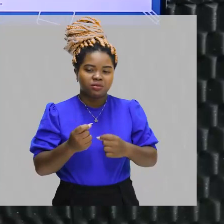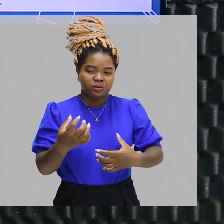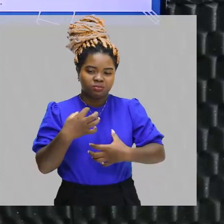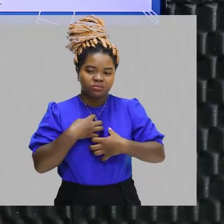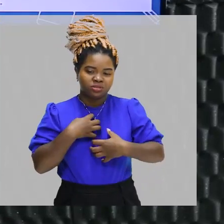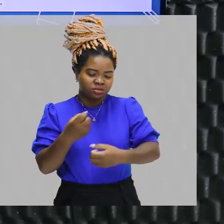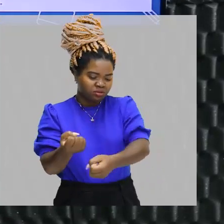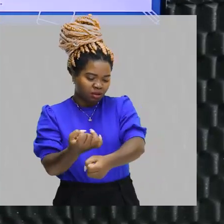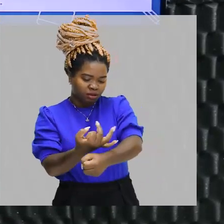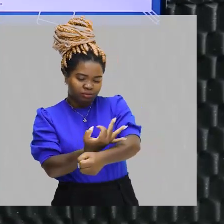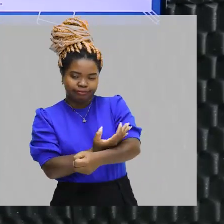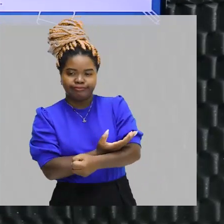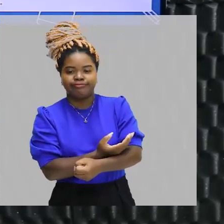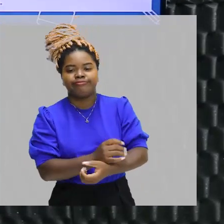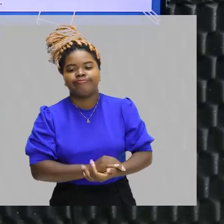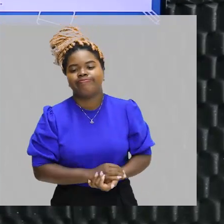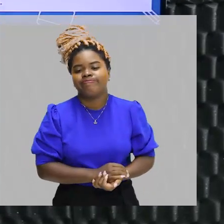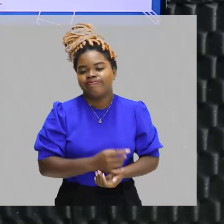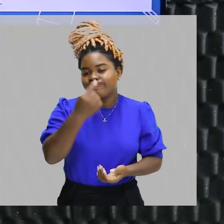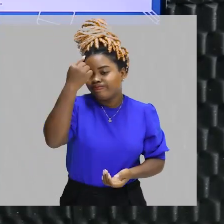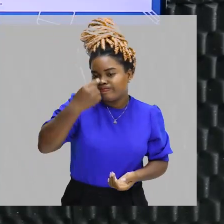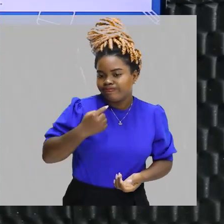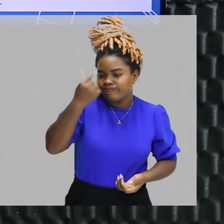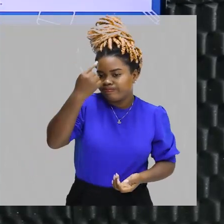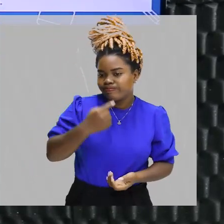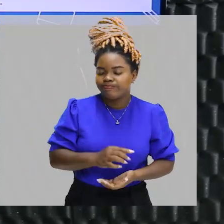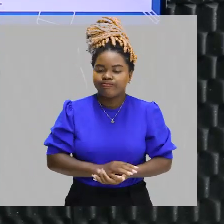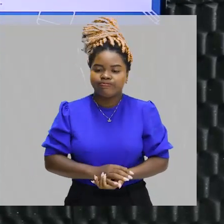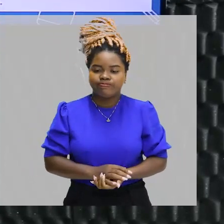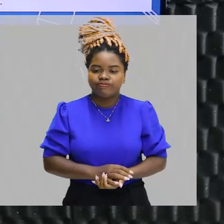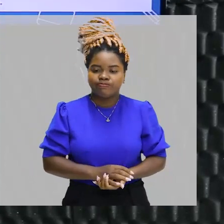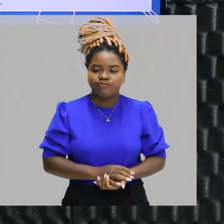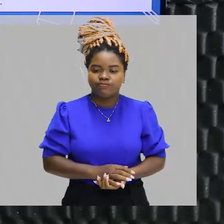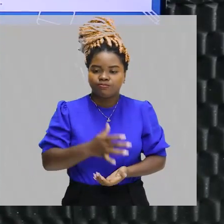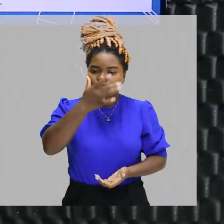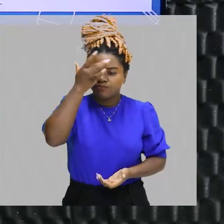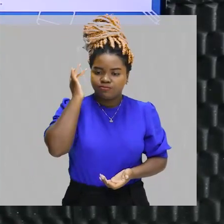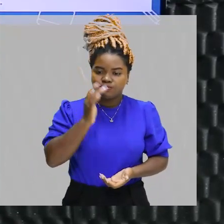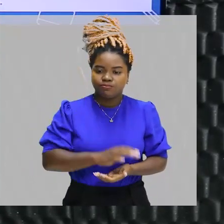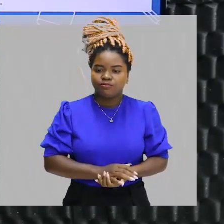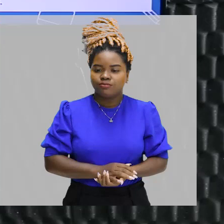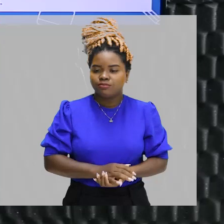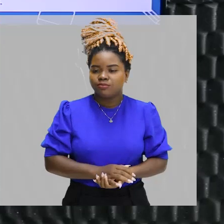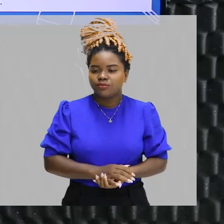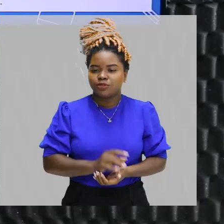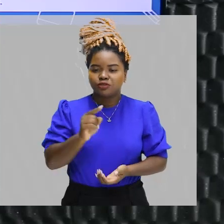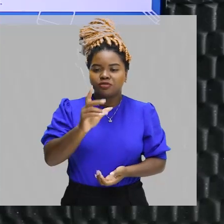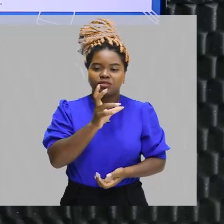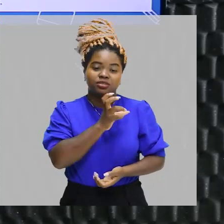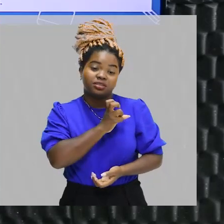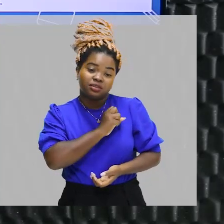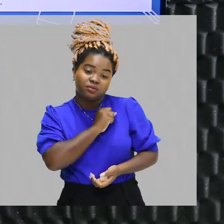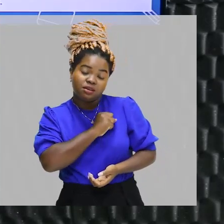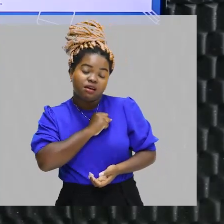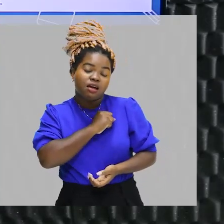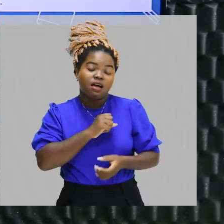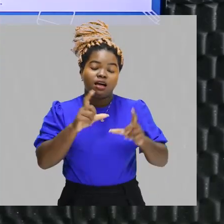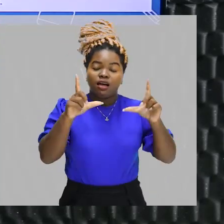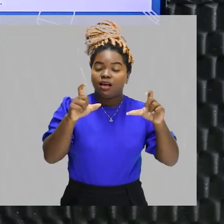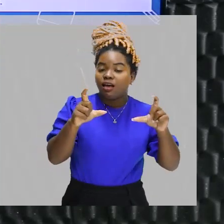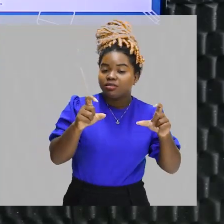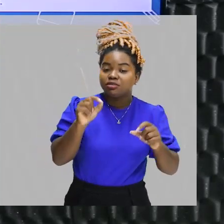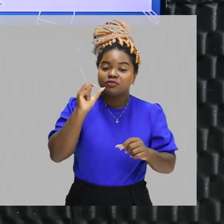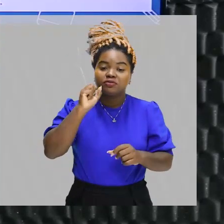muito forte. Né? As imagens fotográficas de alguém que você amou, as imagens fotográficas de alguém que